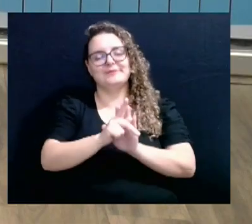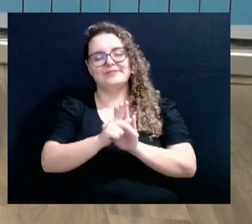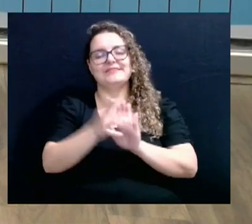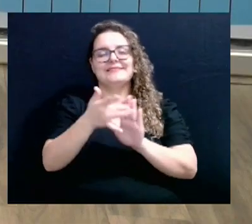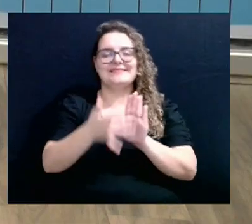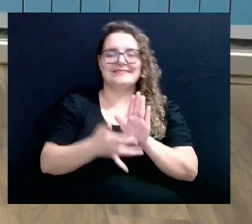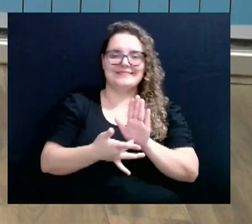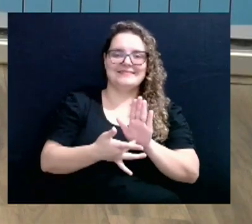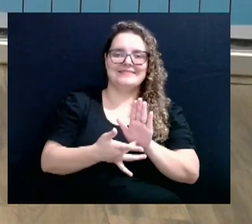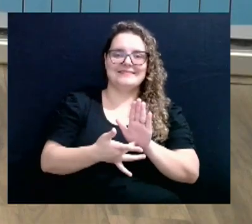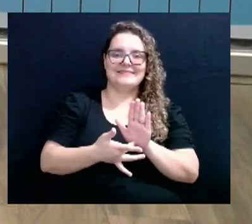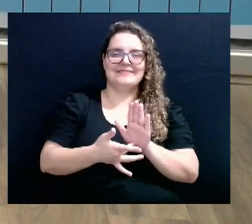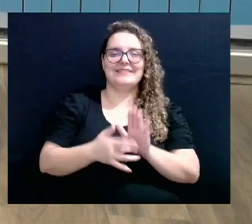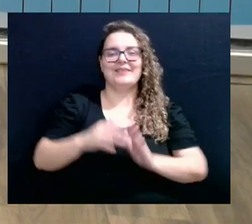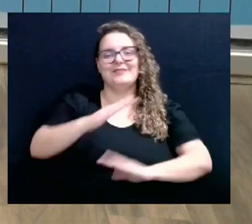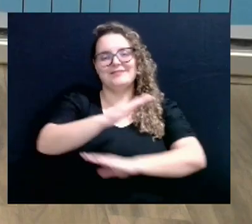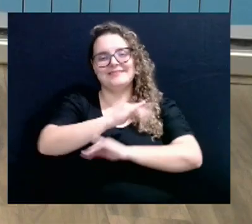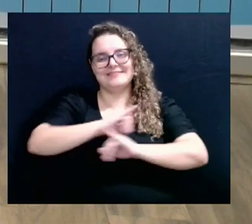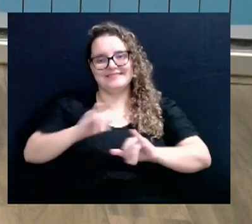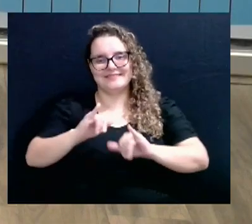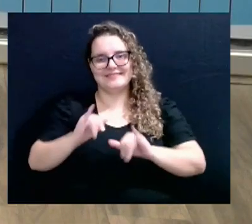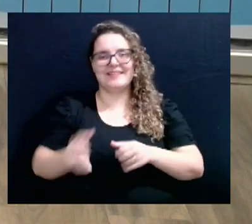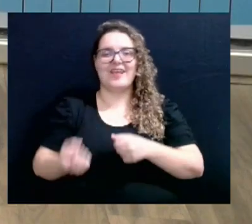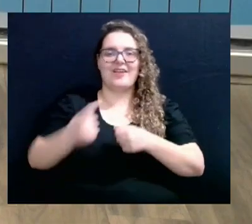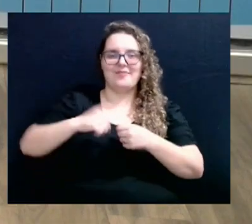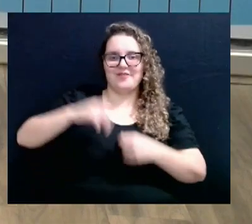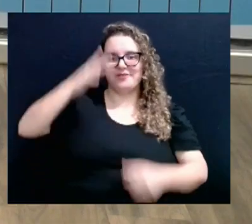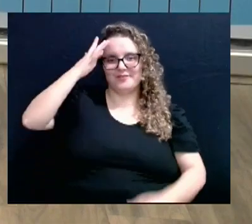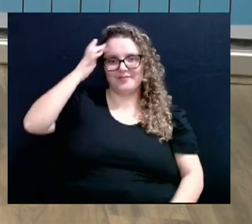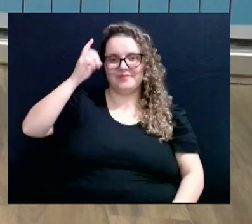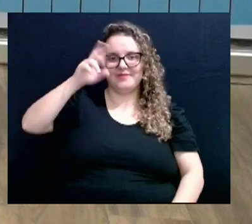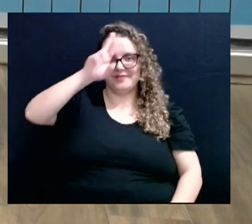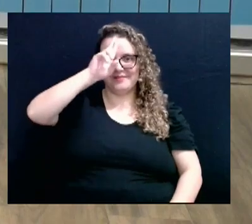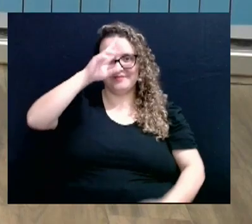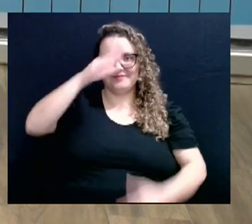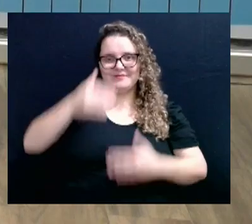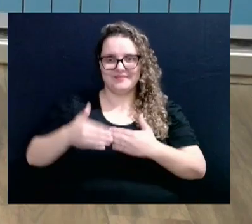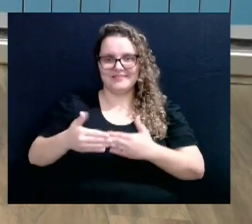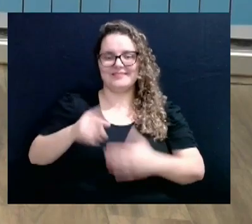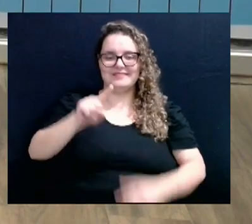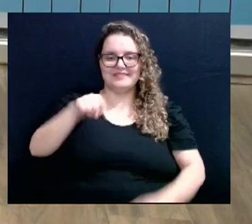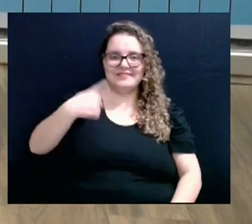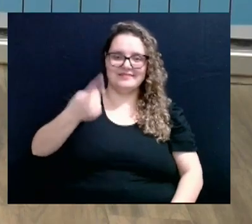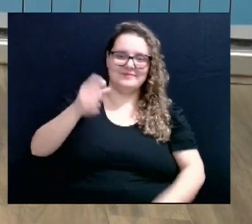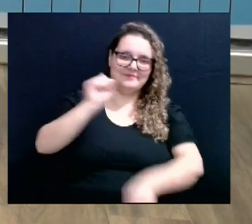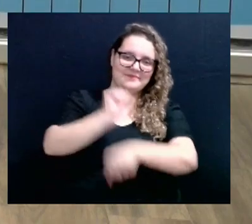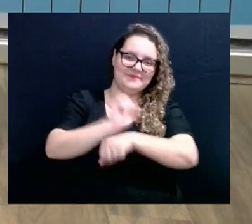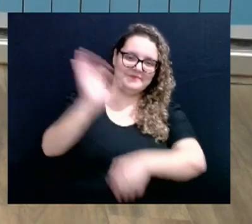O Jornal Câmara Notícia retorna amanhã ao meio-dia. Te espero até lá. Tchau, tchau.